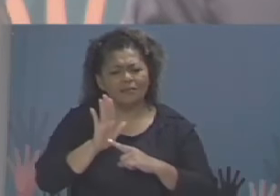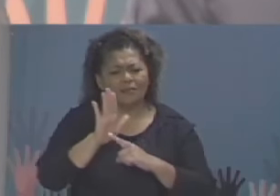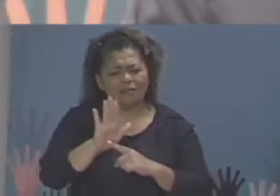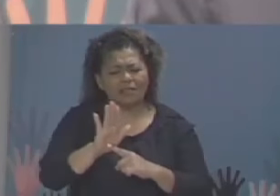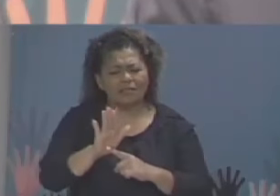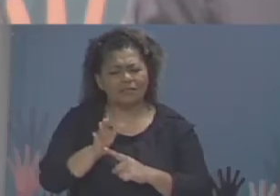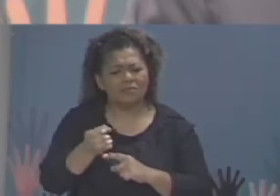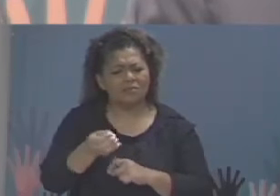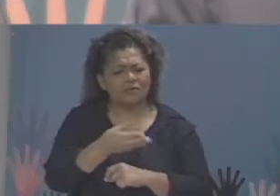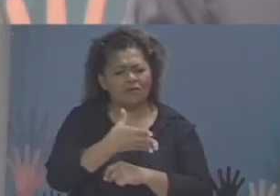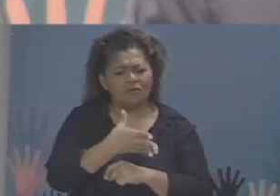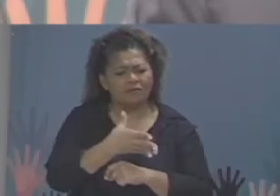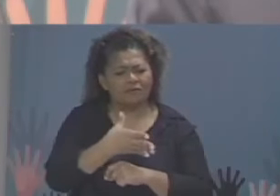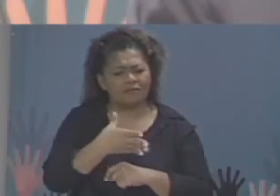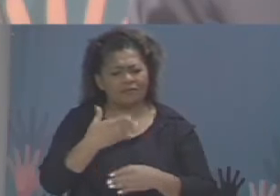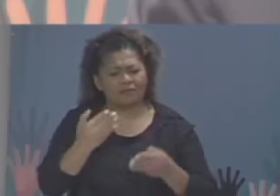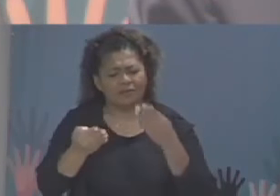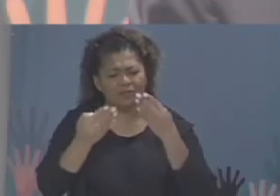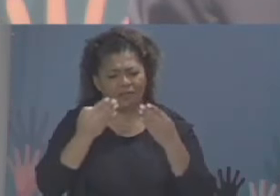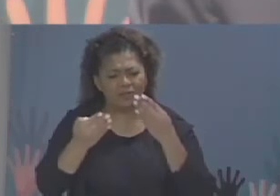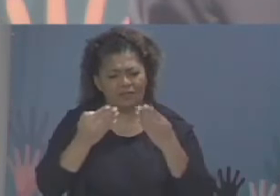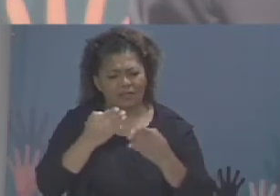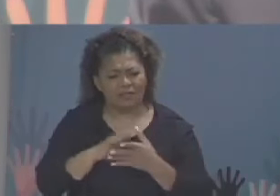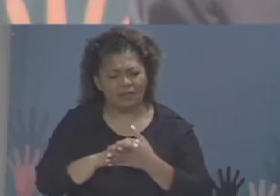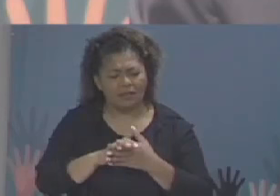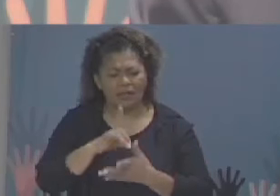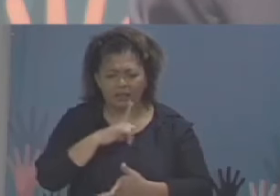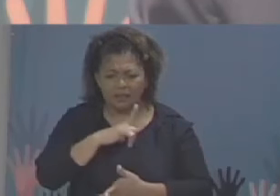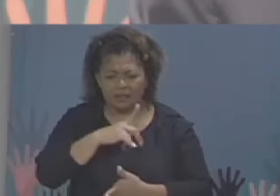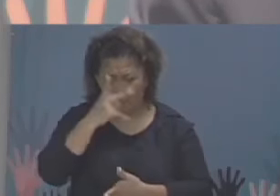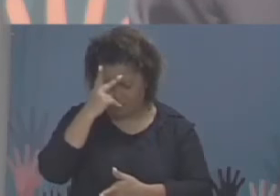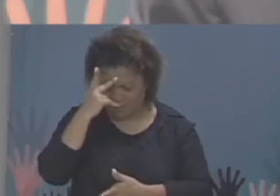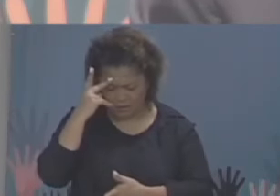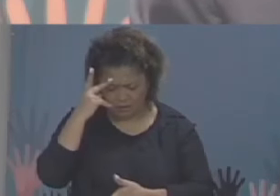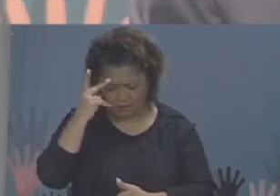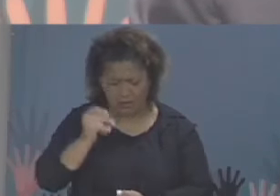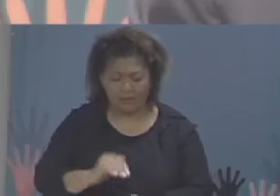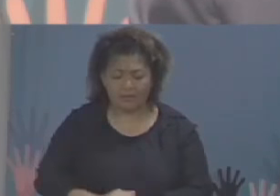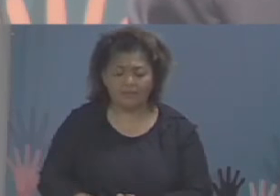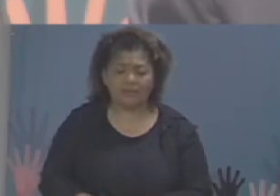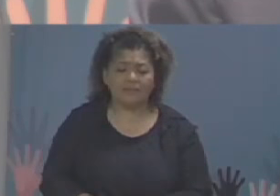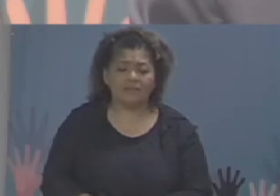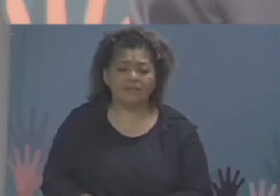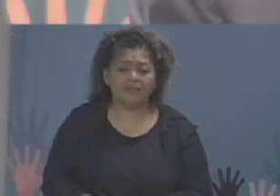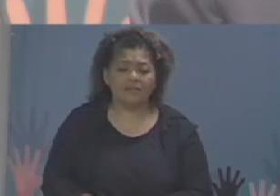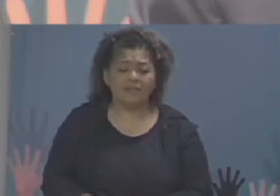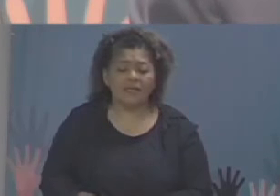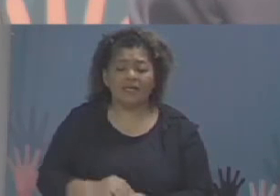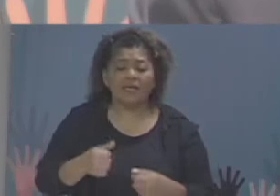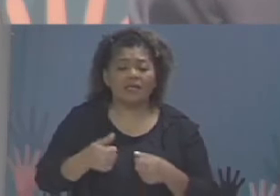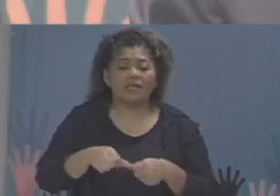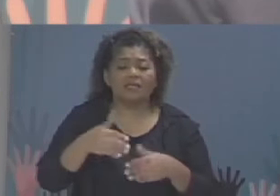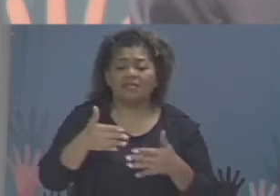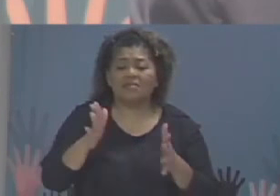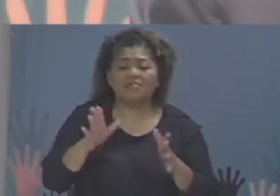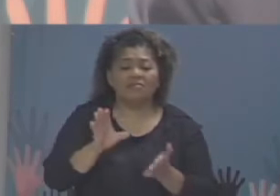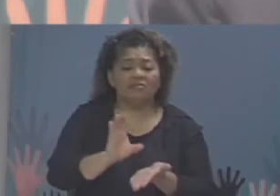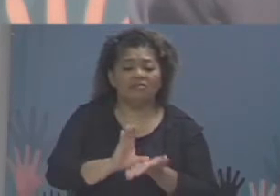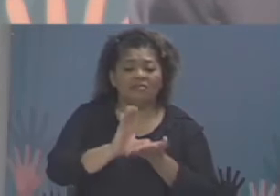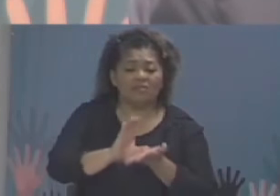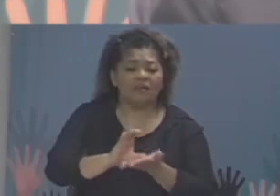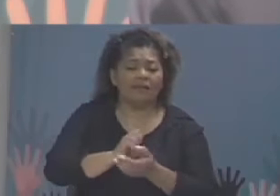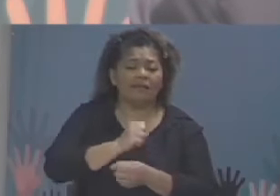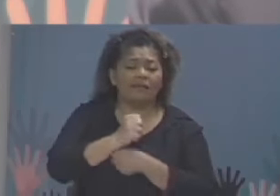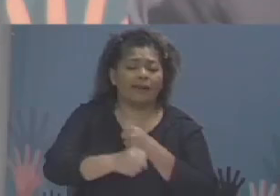psicologia. No entanto, vocês têm pessoas, como você mesmo acabou de admitir, que estão aí nos conselhos há muitos